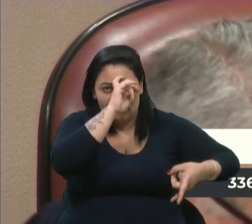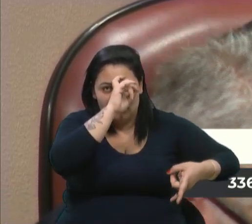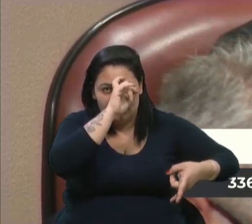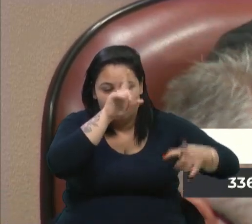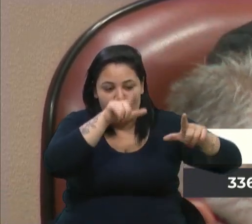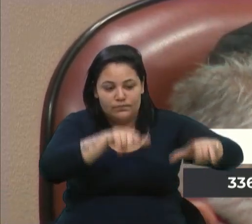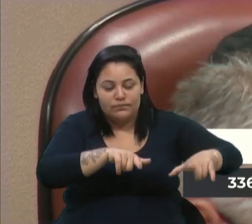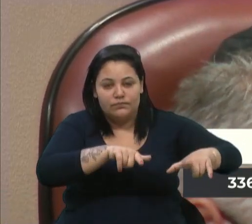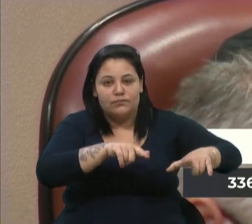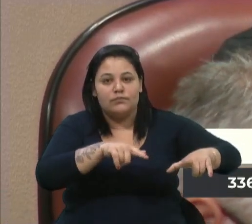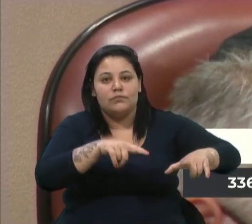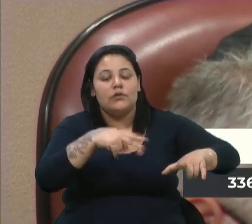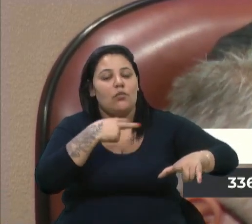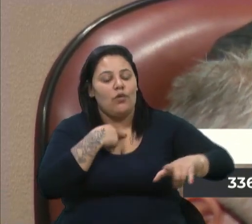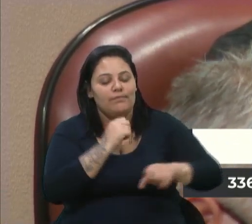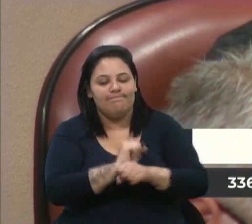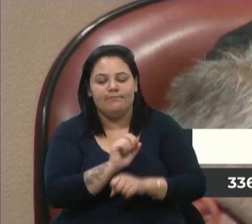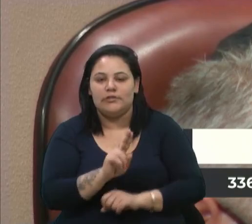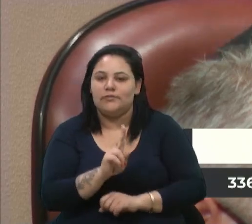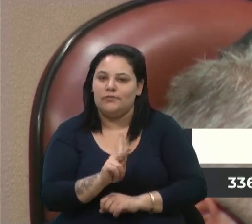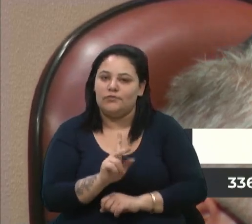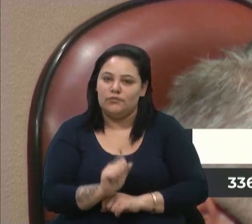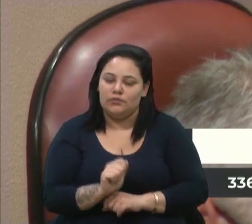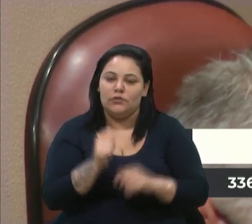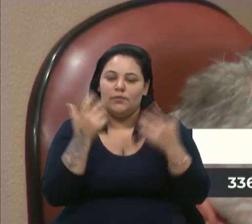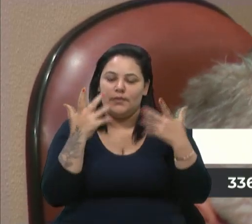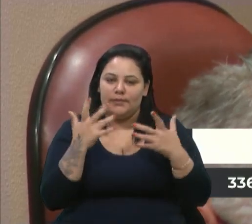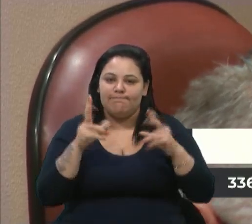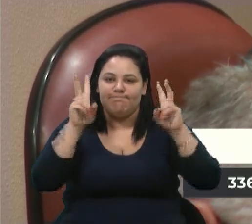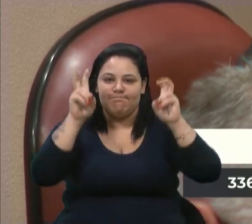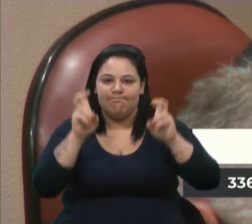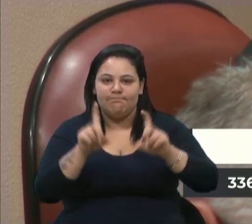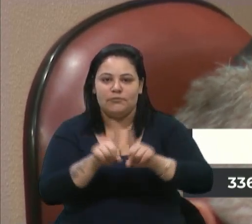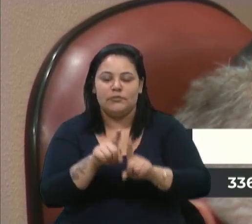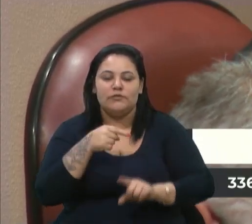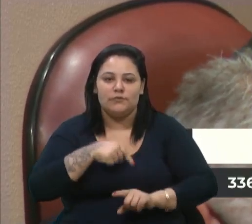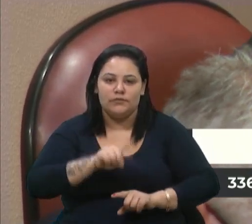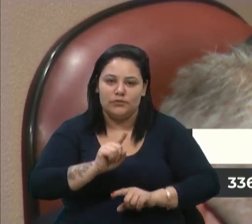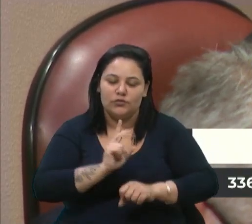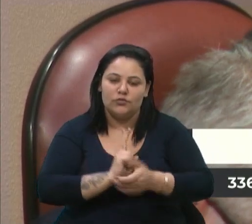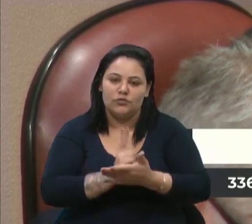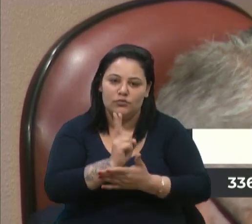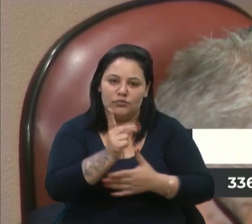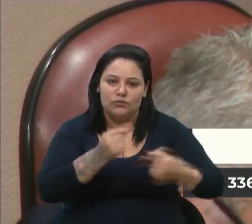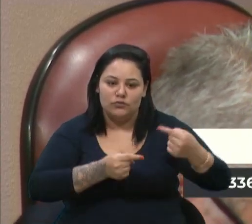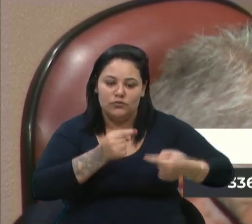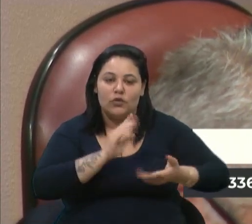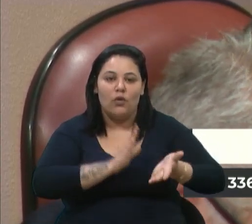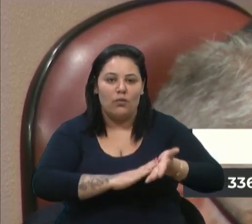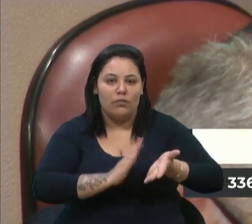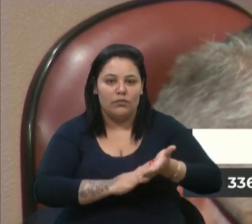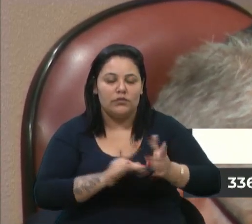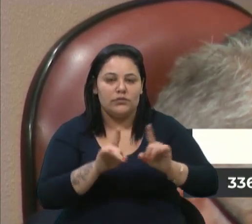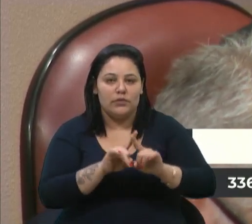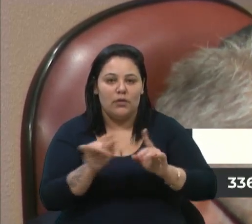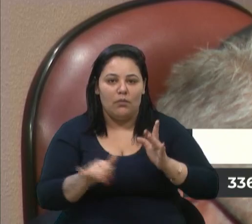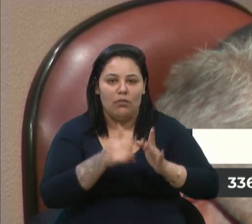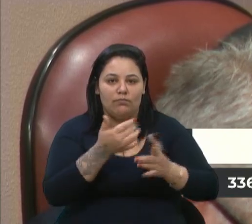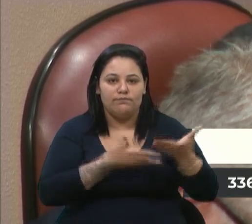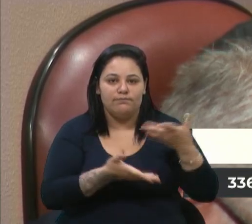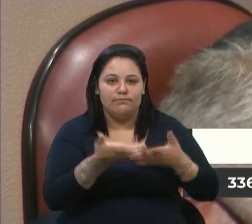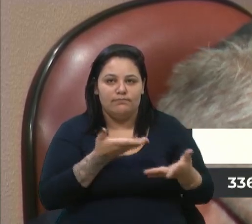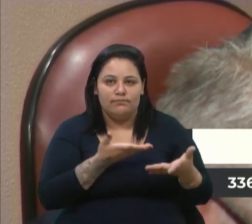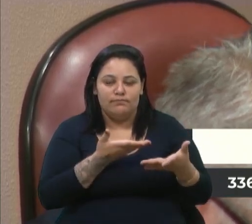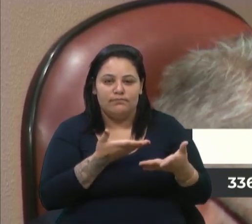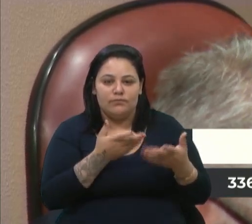muito tempo nas UPAs. Então, parabéns pelo tema, e vamos continuar discutindo e cobrando um melhor atendimento